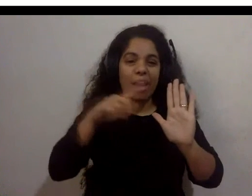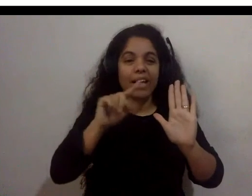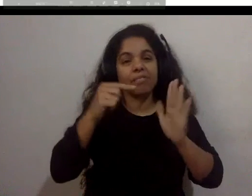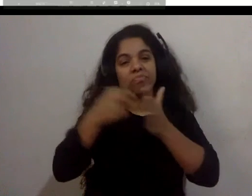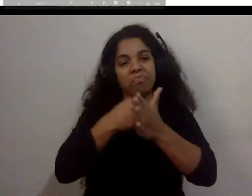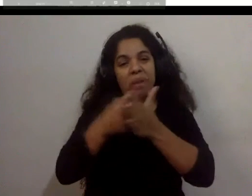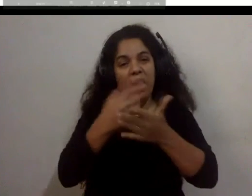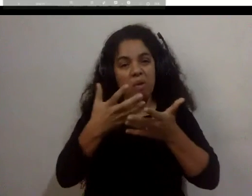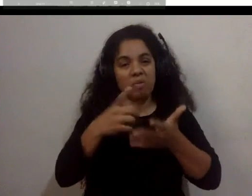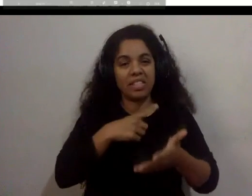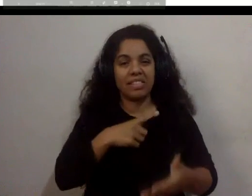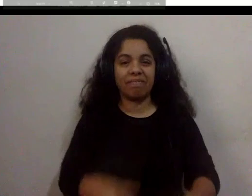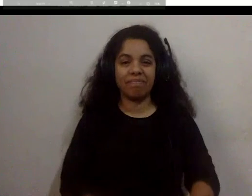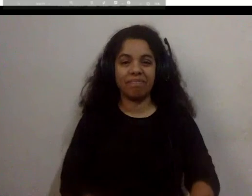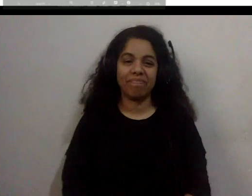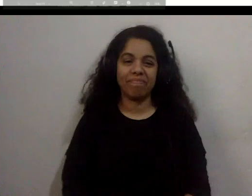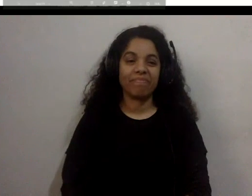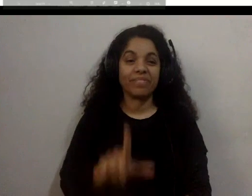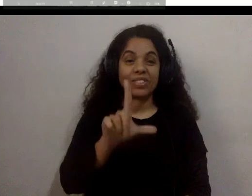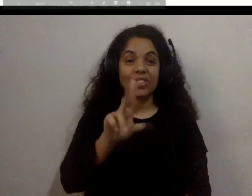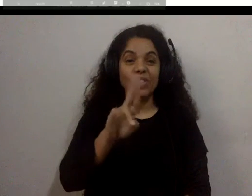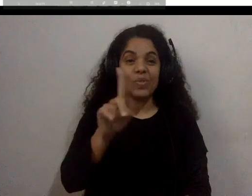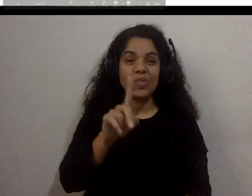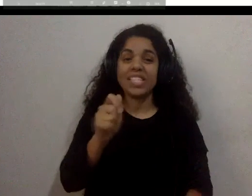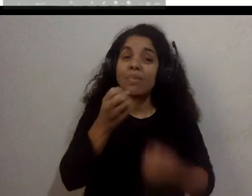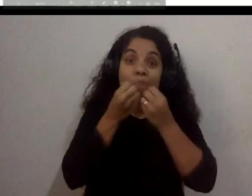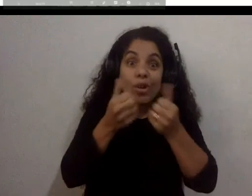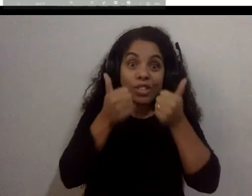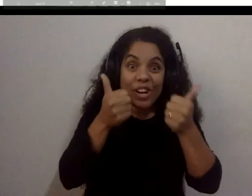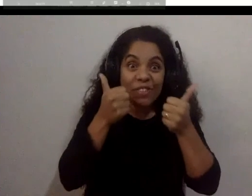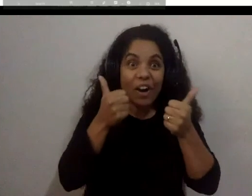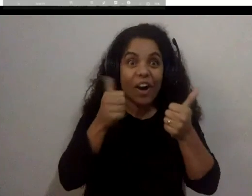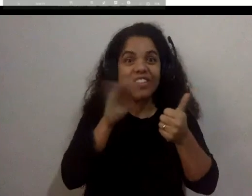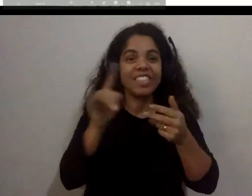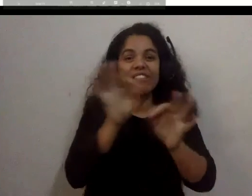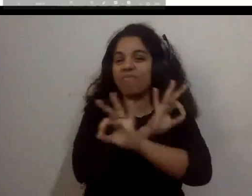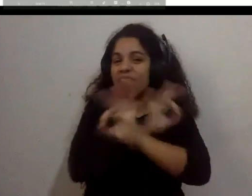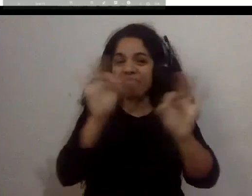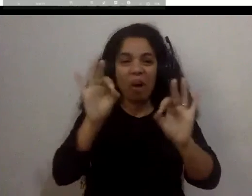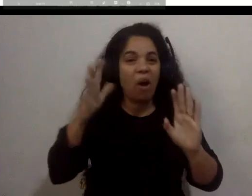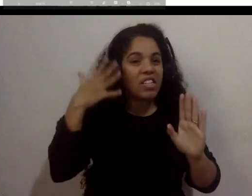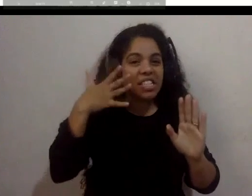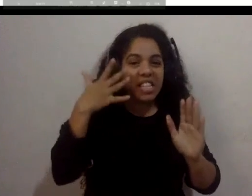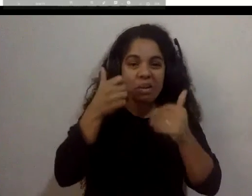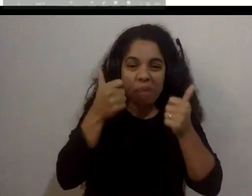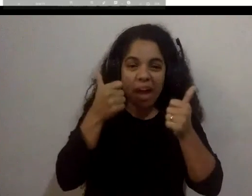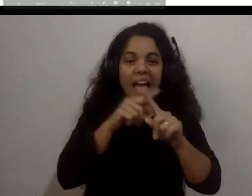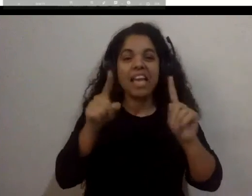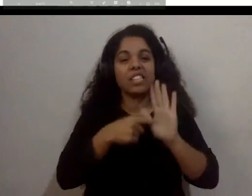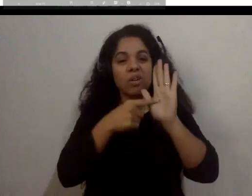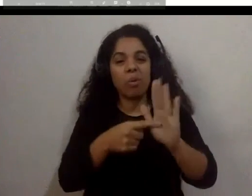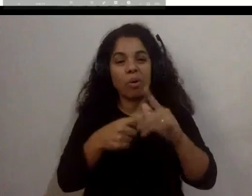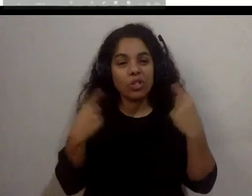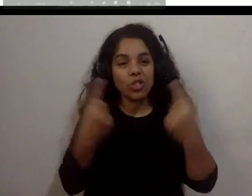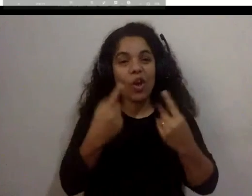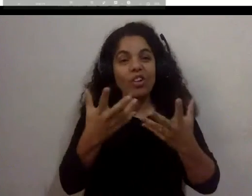perguntas. Muito bom, Estevão. Foi ótima sua palestra, esse hands-on. Acho que ilustrou bastante o